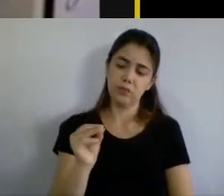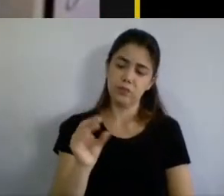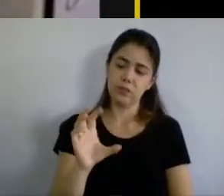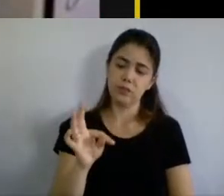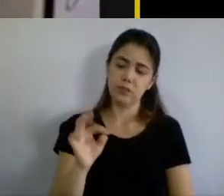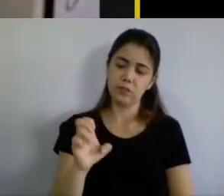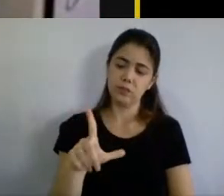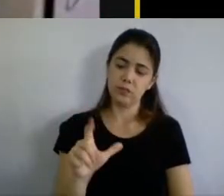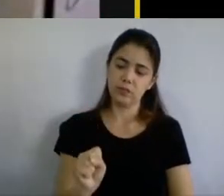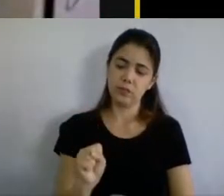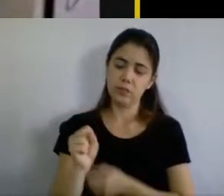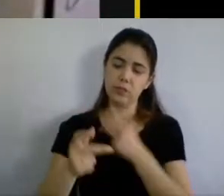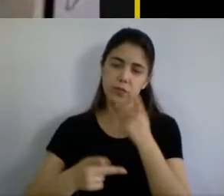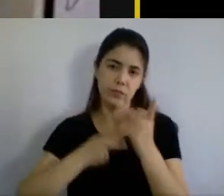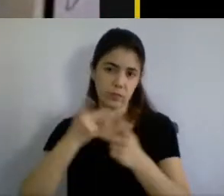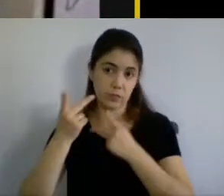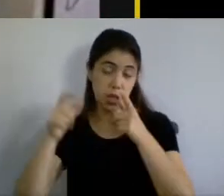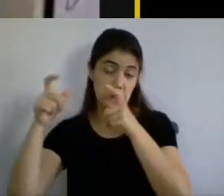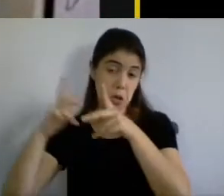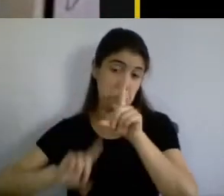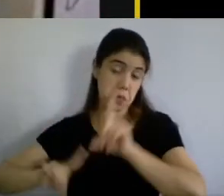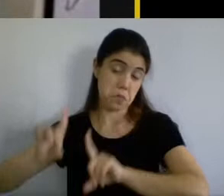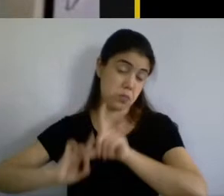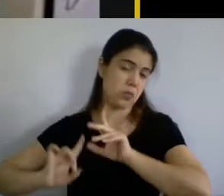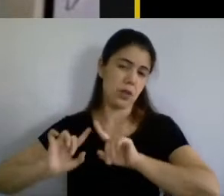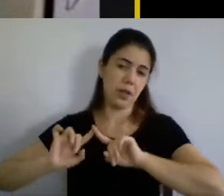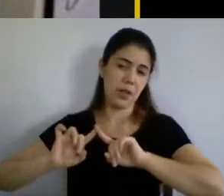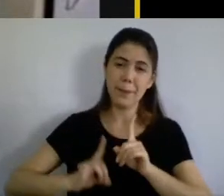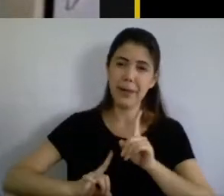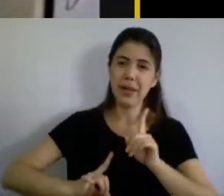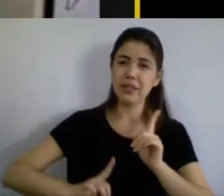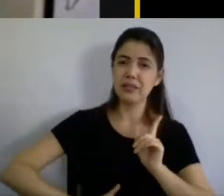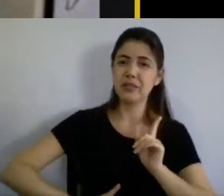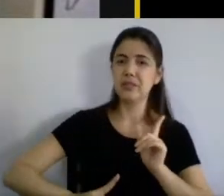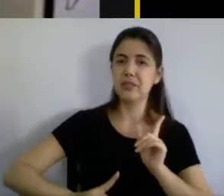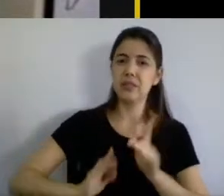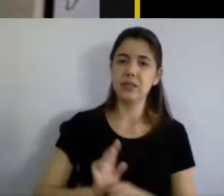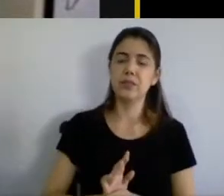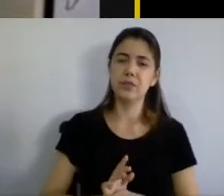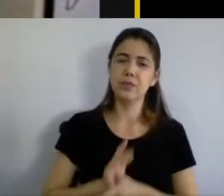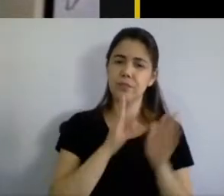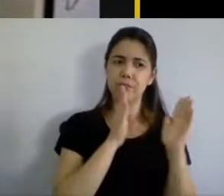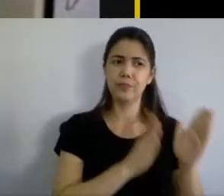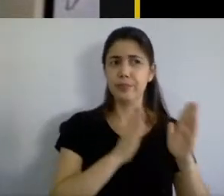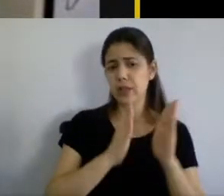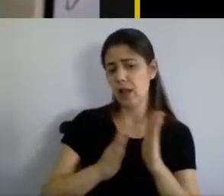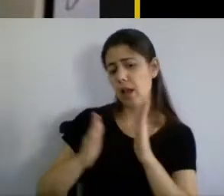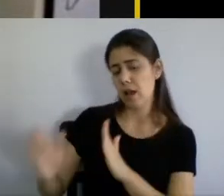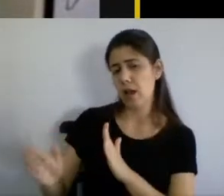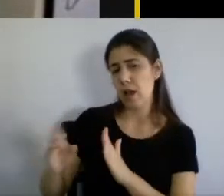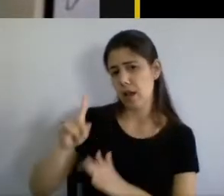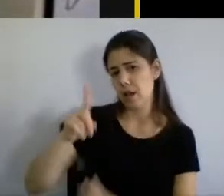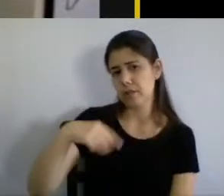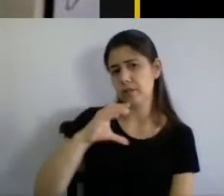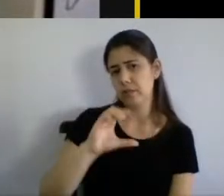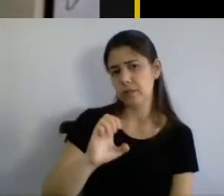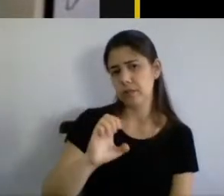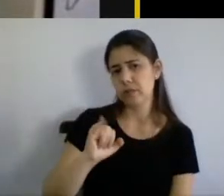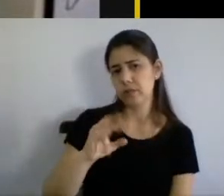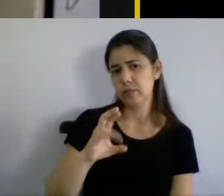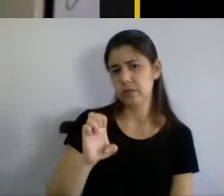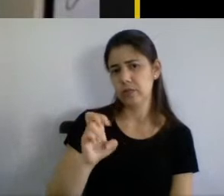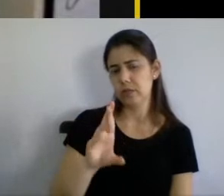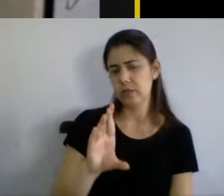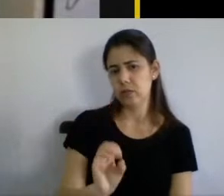gente usa, mas quem sistematiza mesmo são o Cícero e o